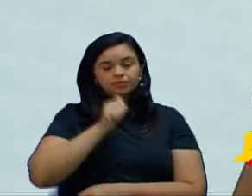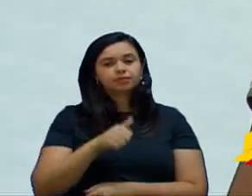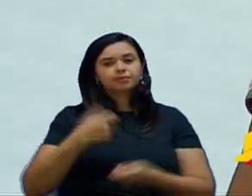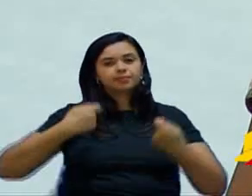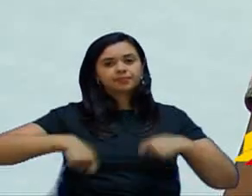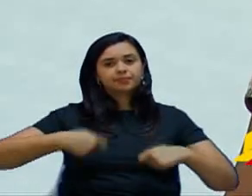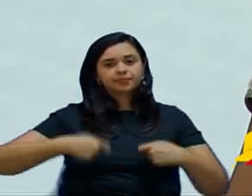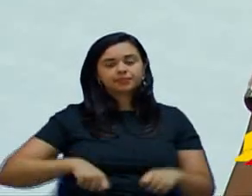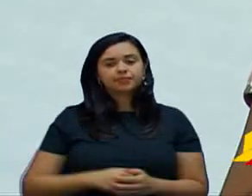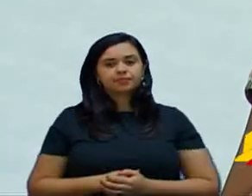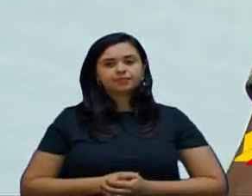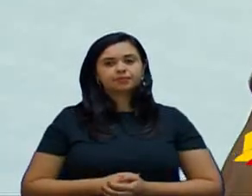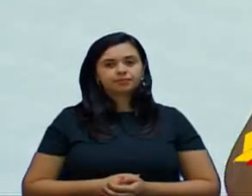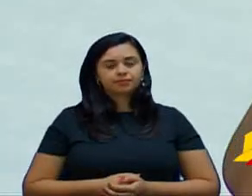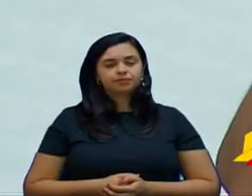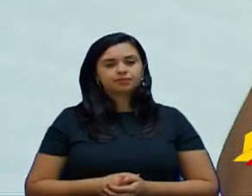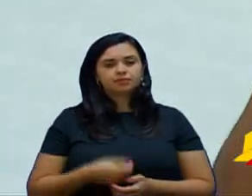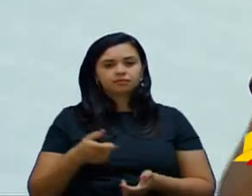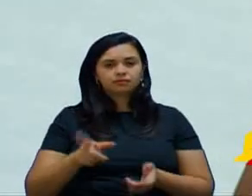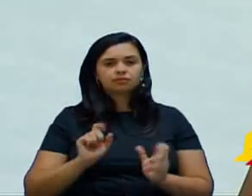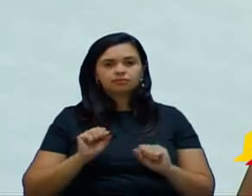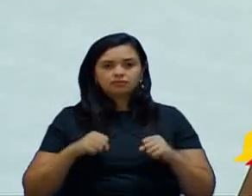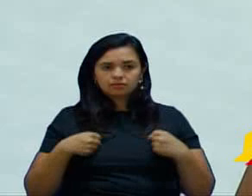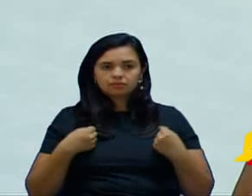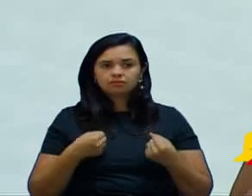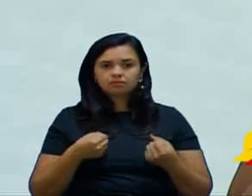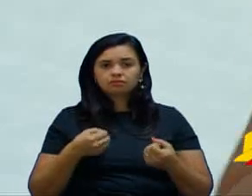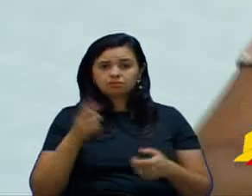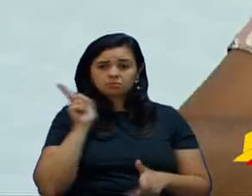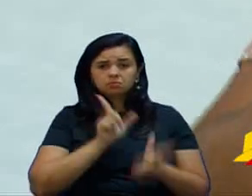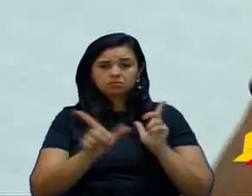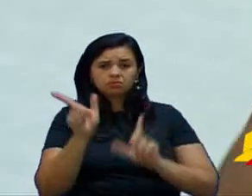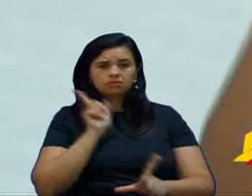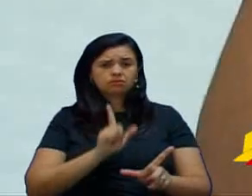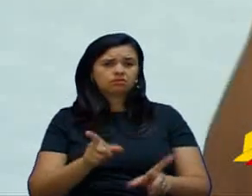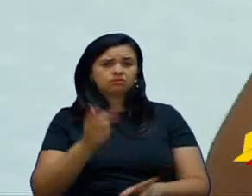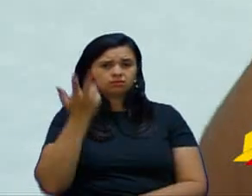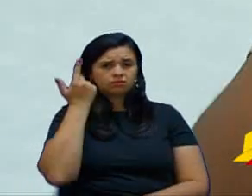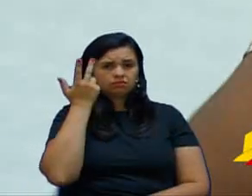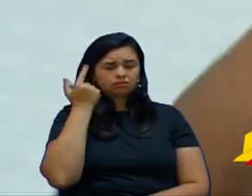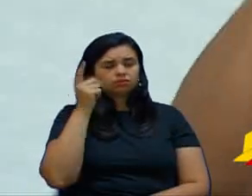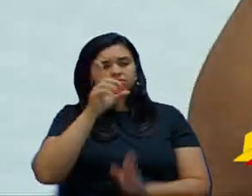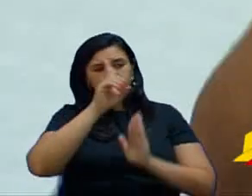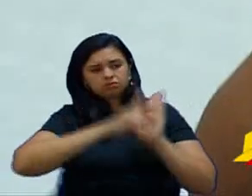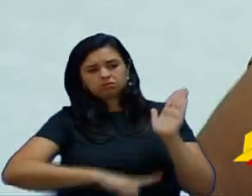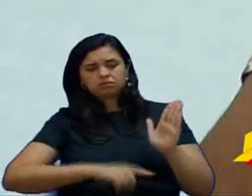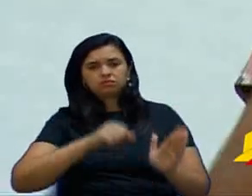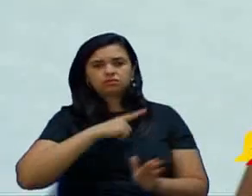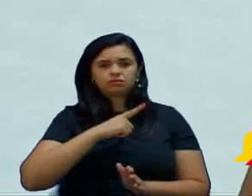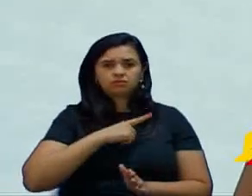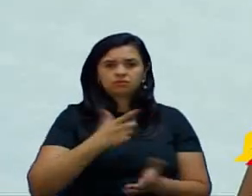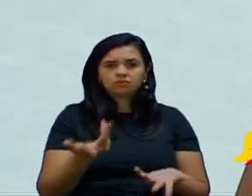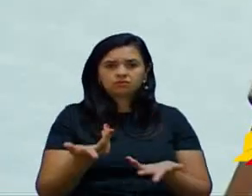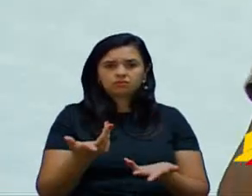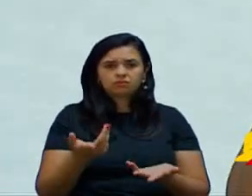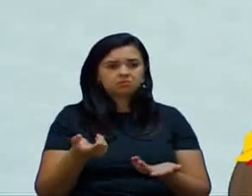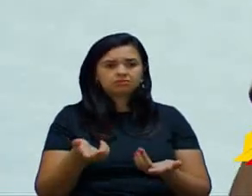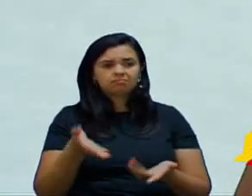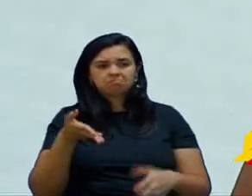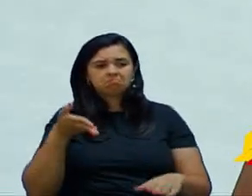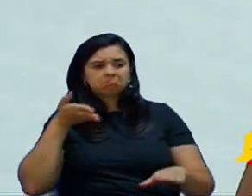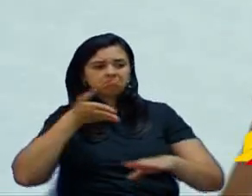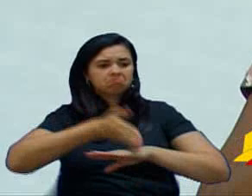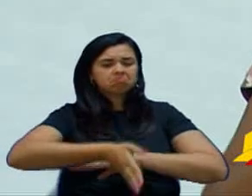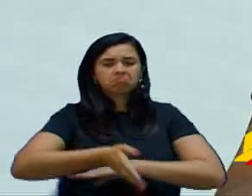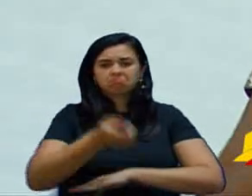mulheres sorocabana, para que elas tenham esse acesso. Porque nós temos o direito, mas o acesso nós não temos. Muitas